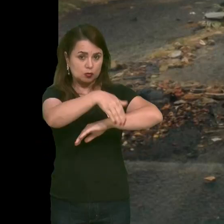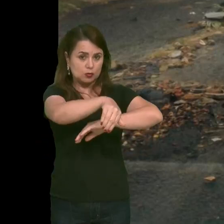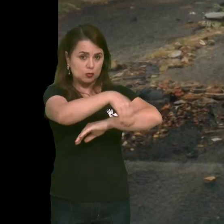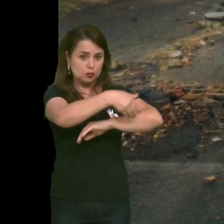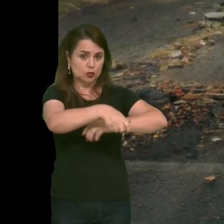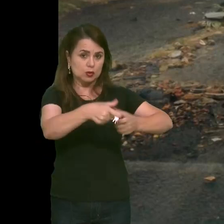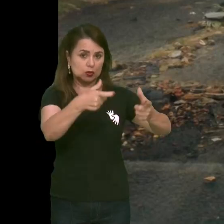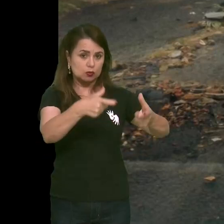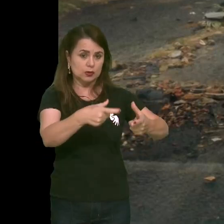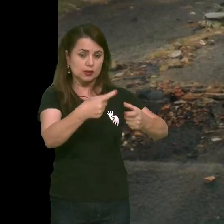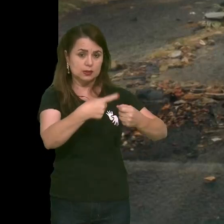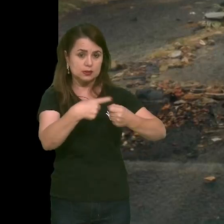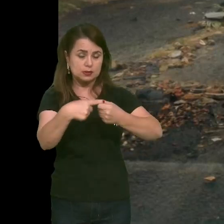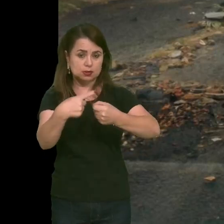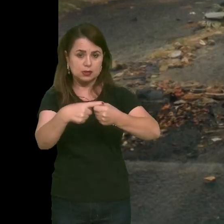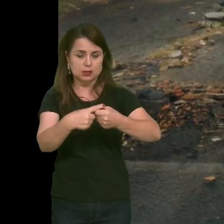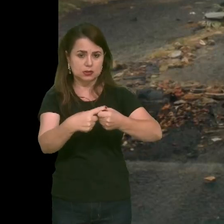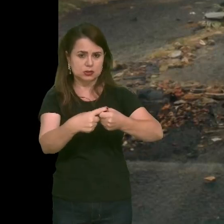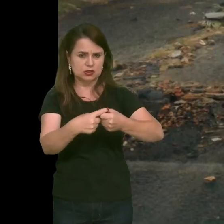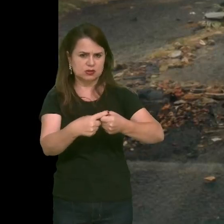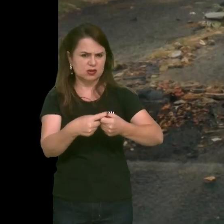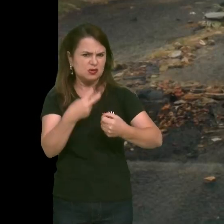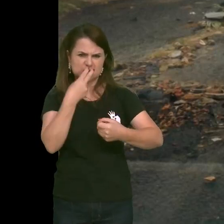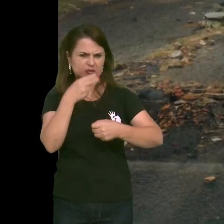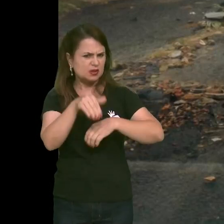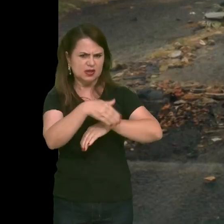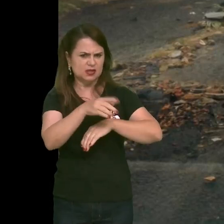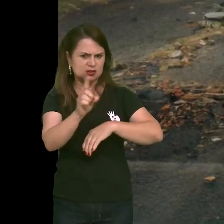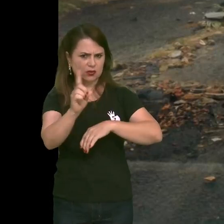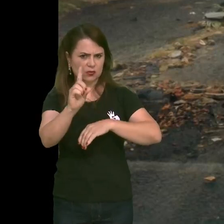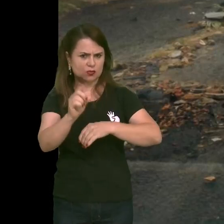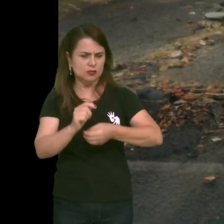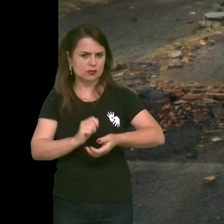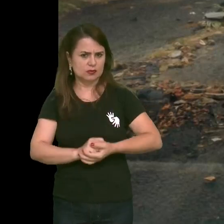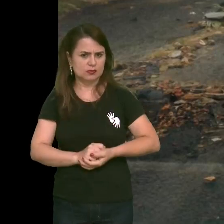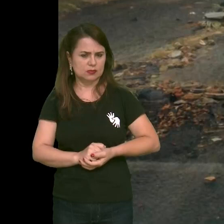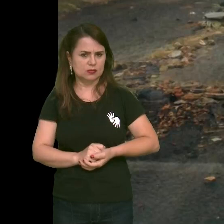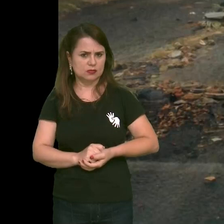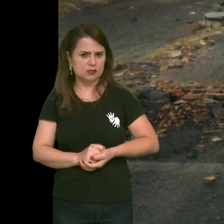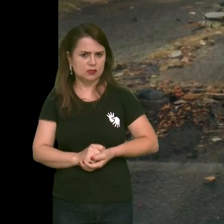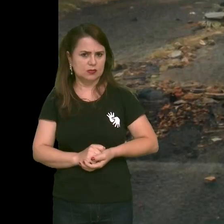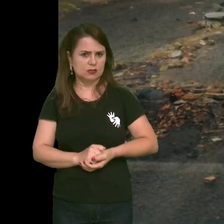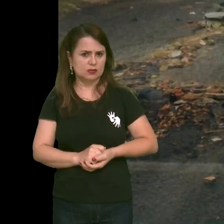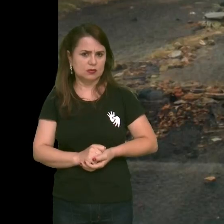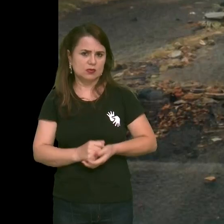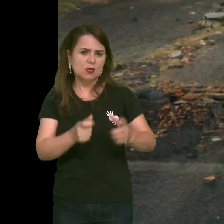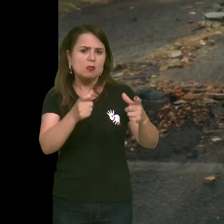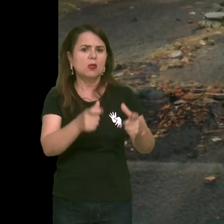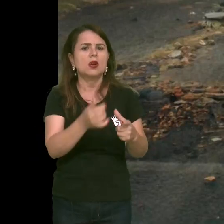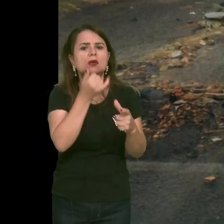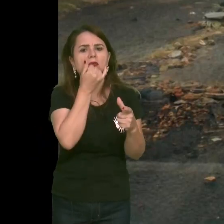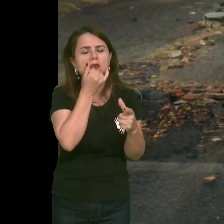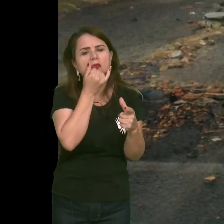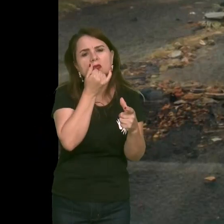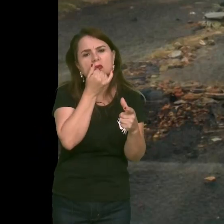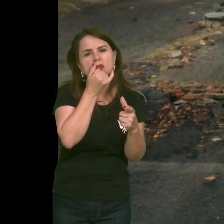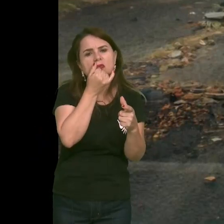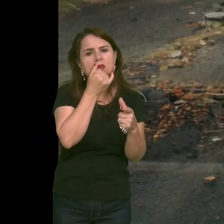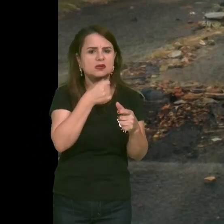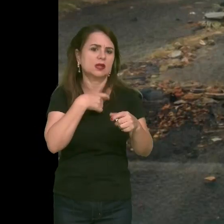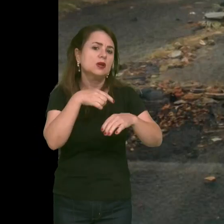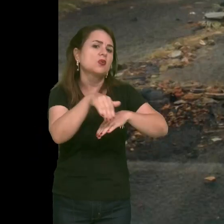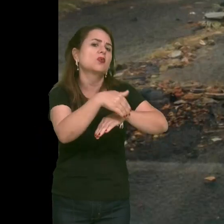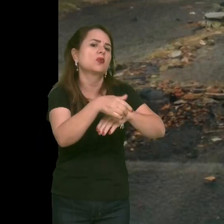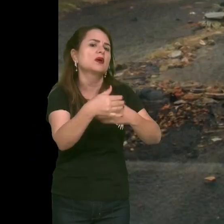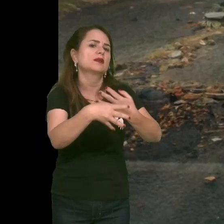um bairro da cidade isso não é rua né pedir desculpa aos buracos que tem uma rua atrapalhando o